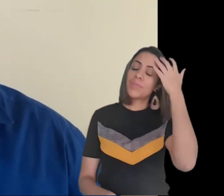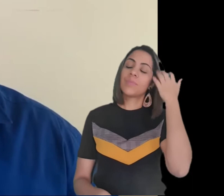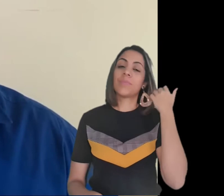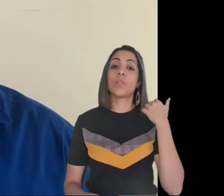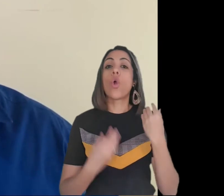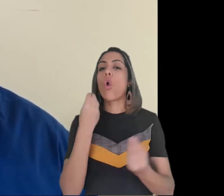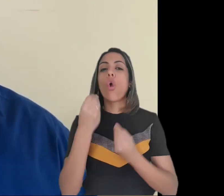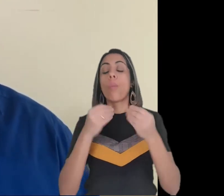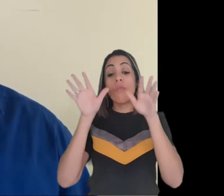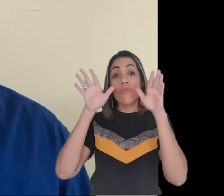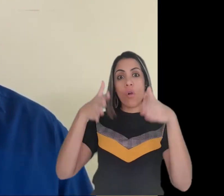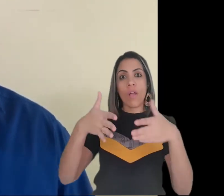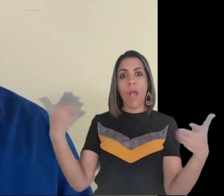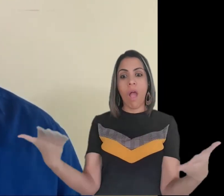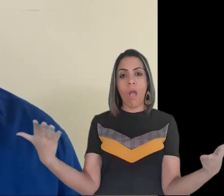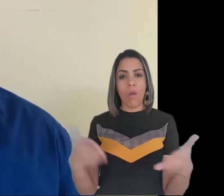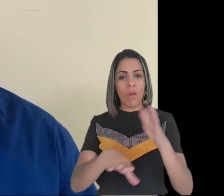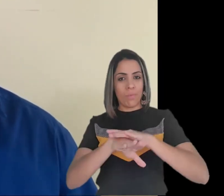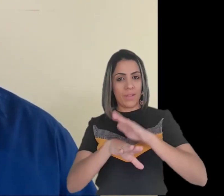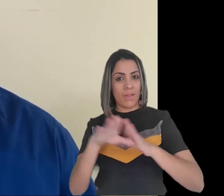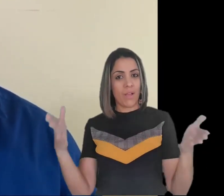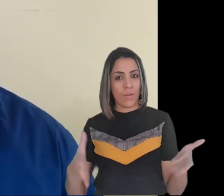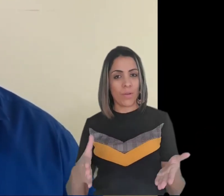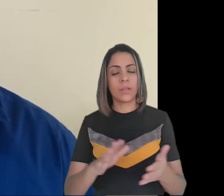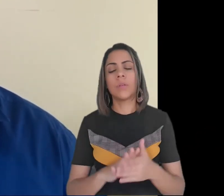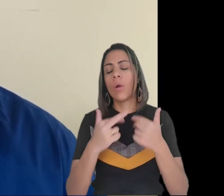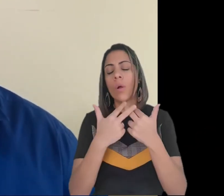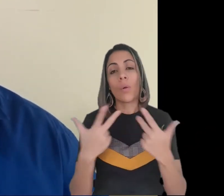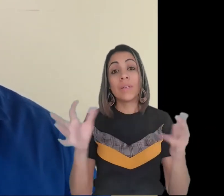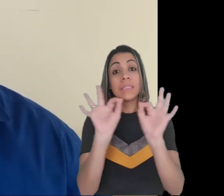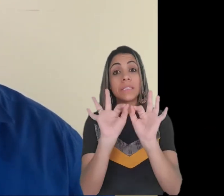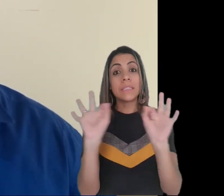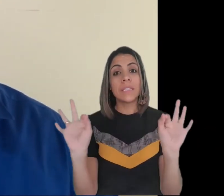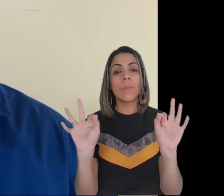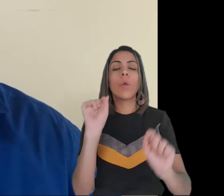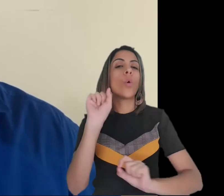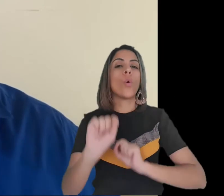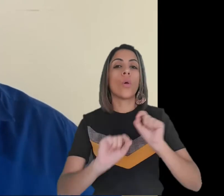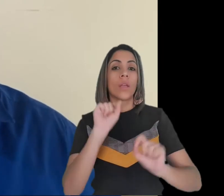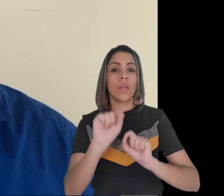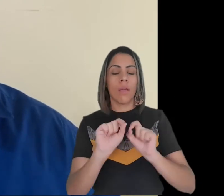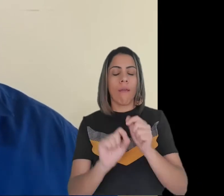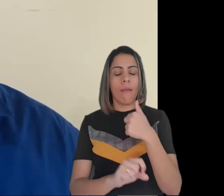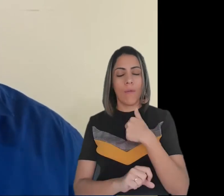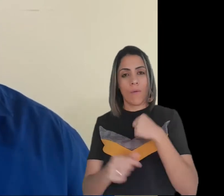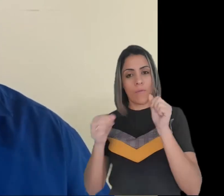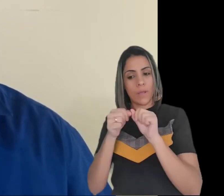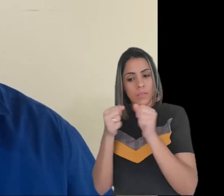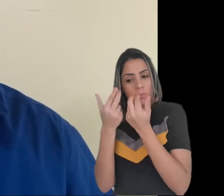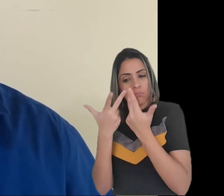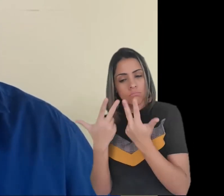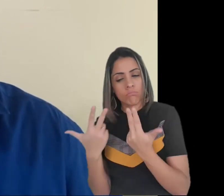momento presente? Uma coisa simples que pode ser feita, por exemplo, é justamente fazer uma coisa de cada